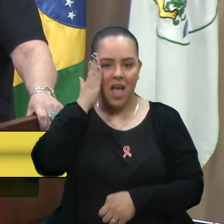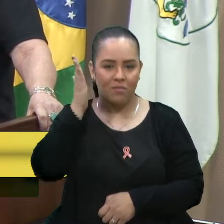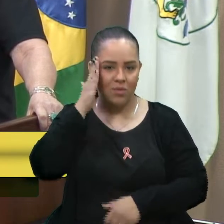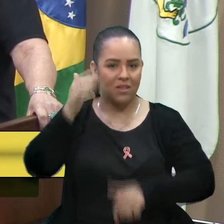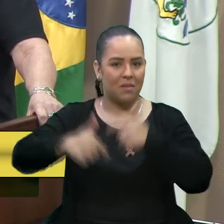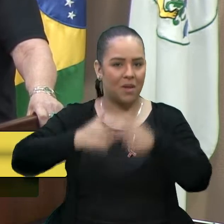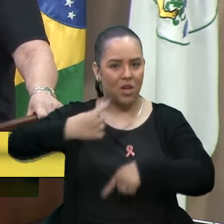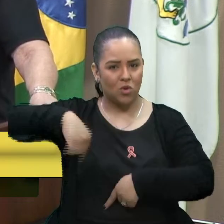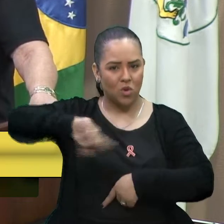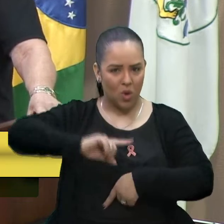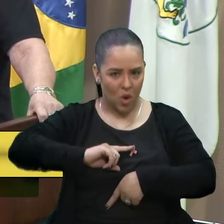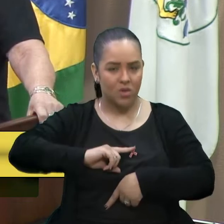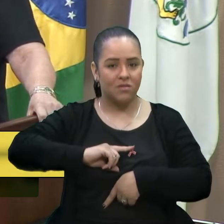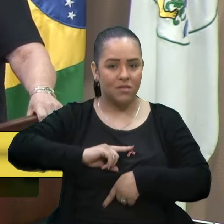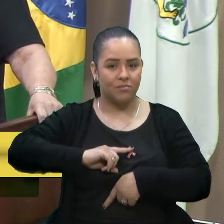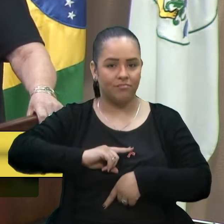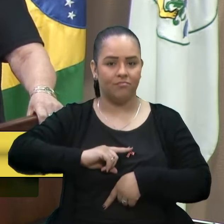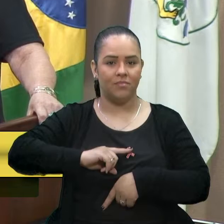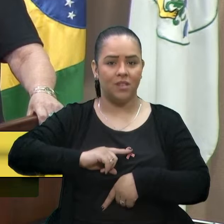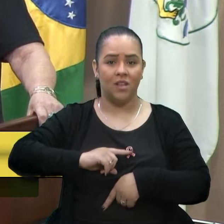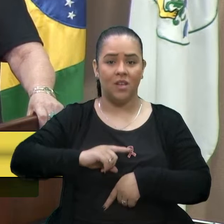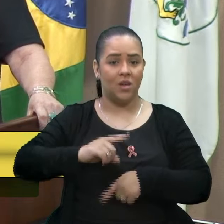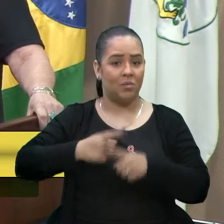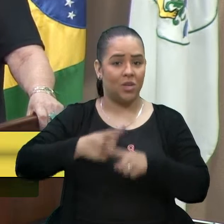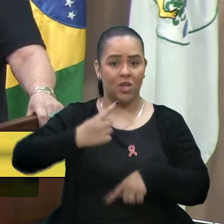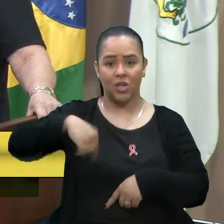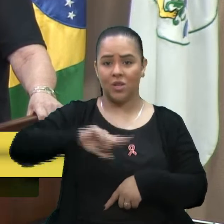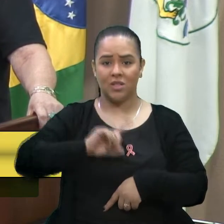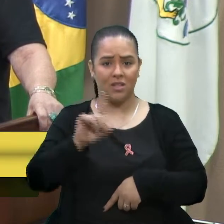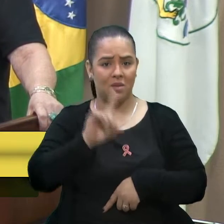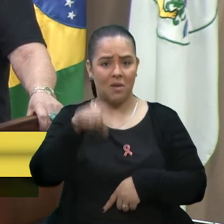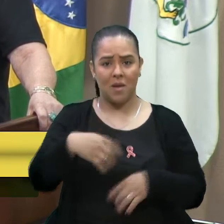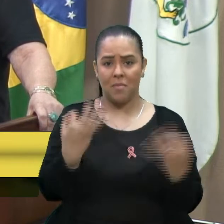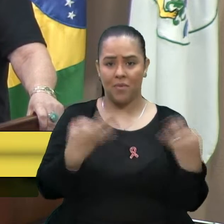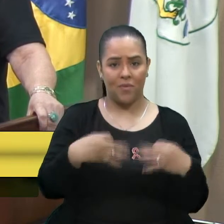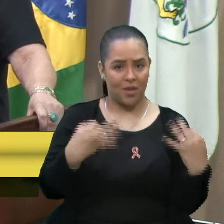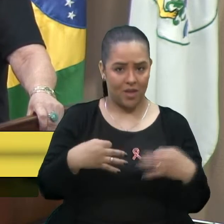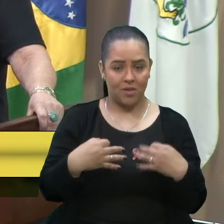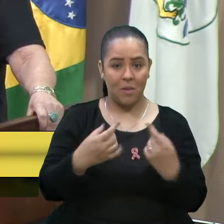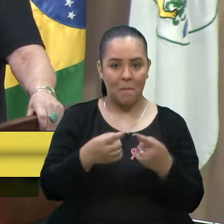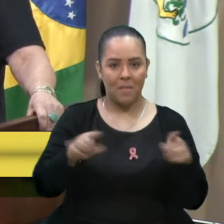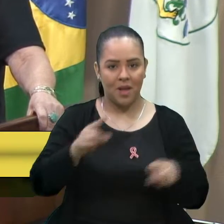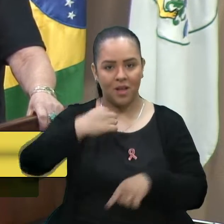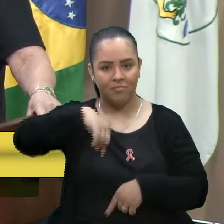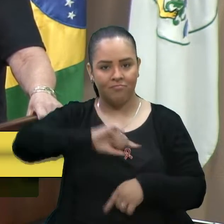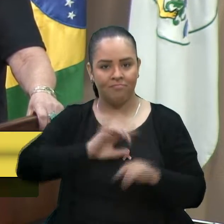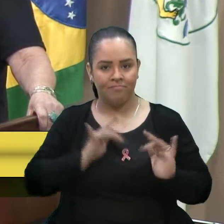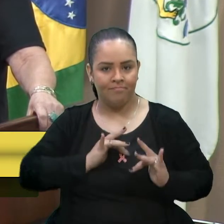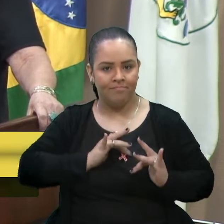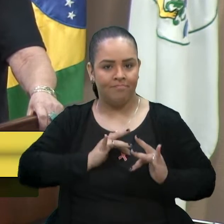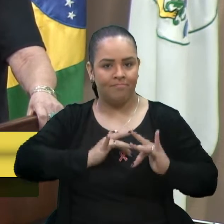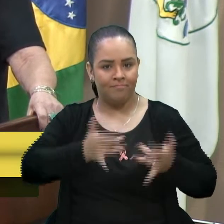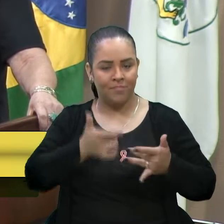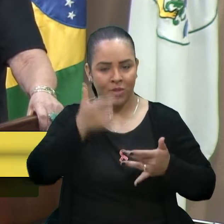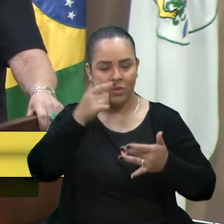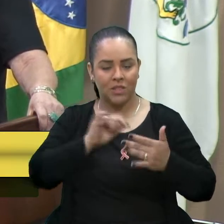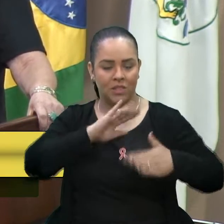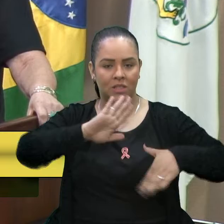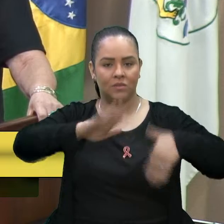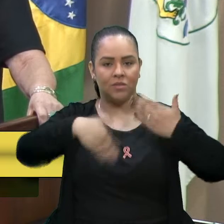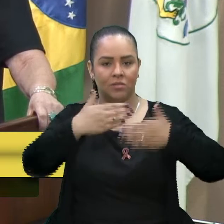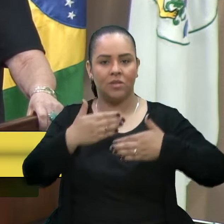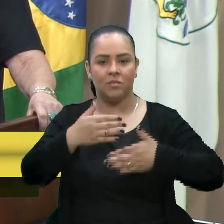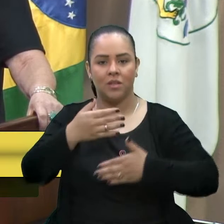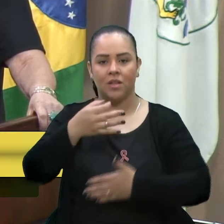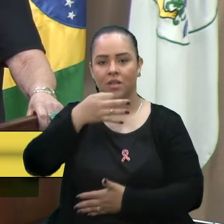perfeitos, como todas as pessoas não são perfeitas. Mas nós nos dedicamos para construir uma